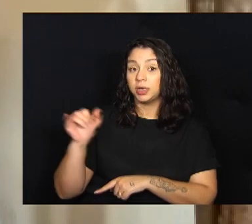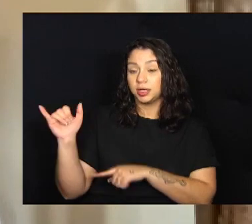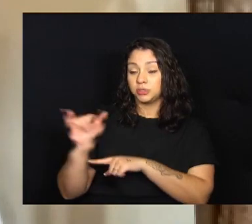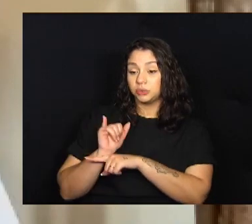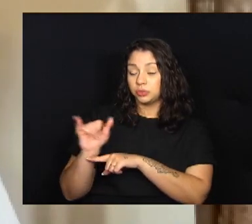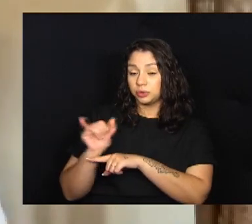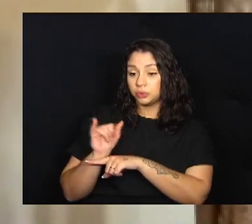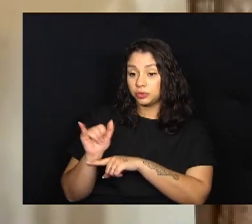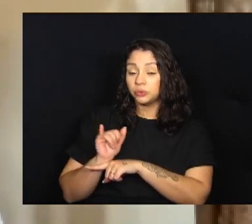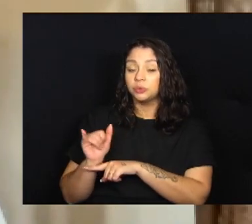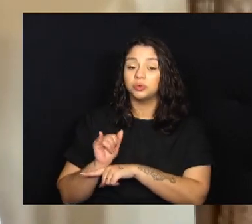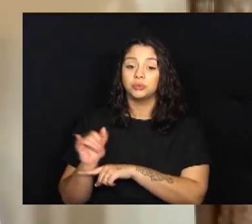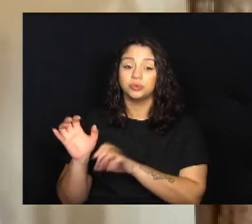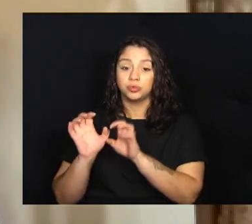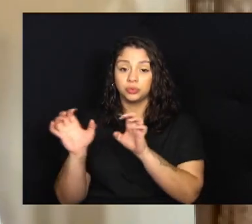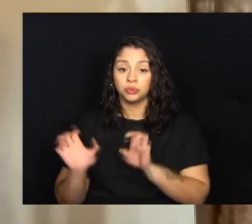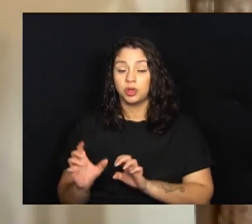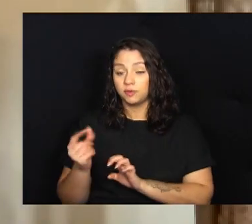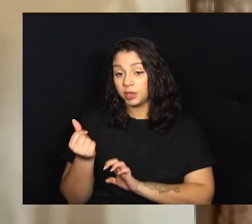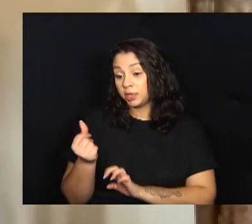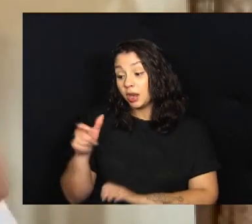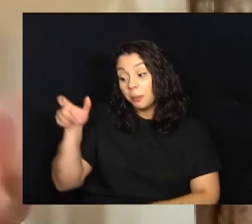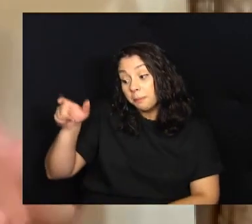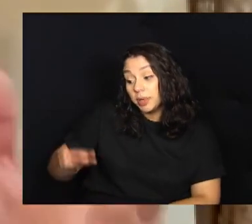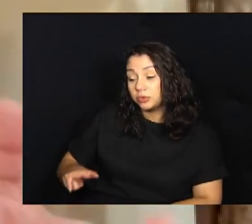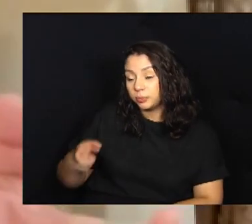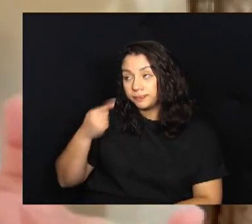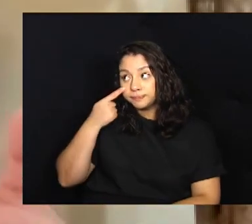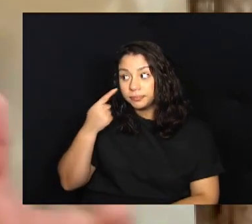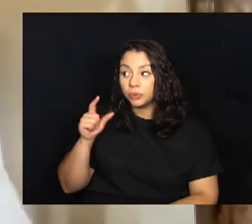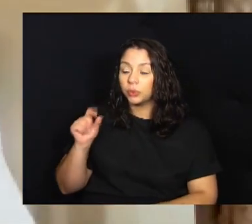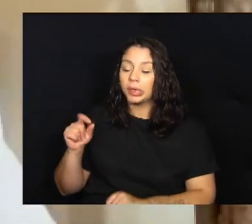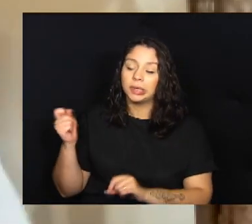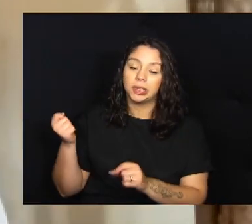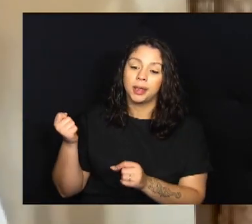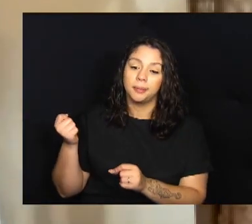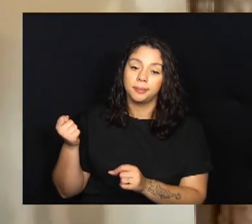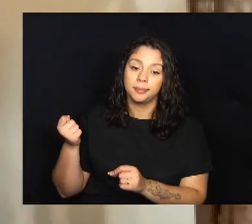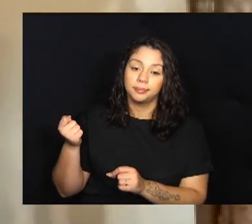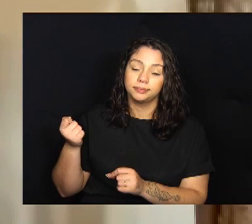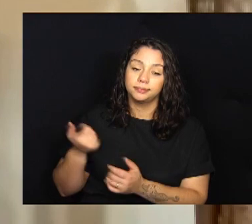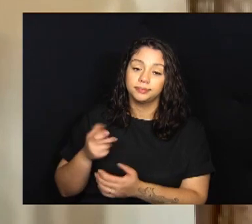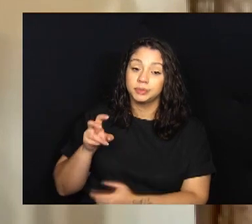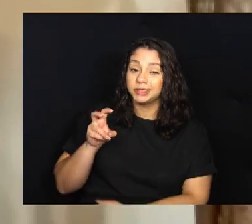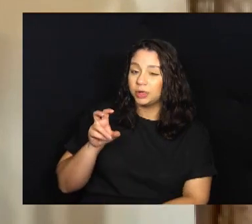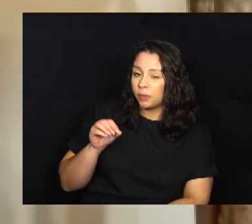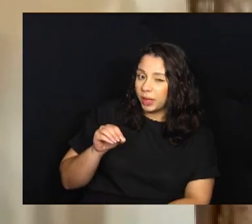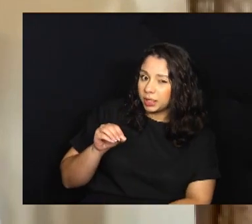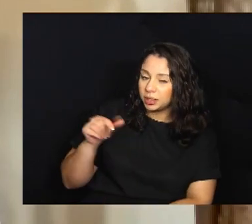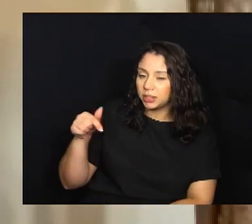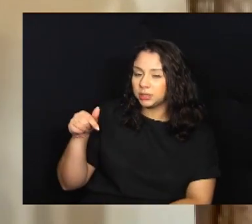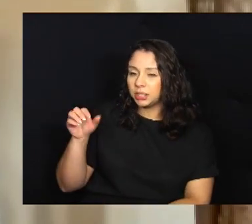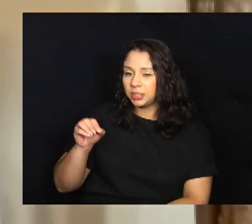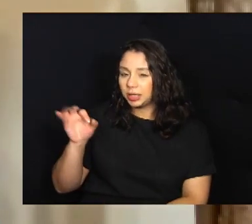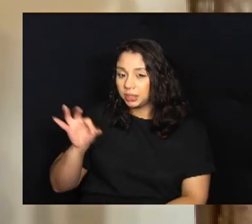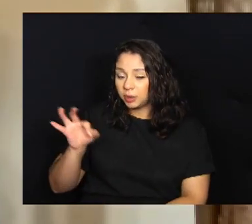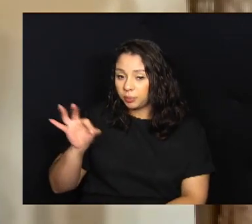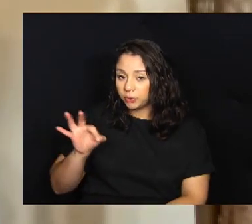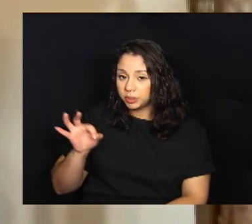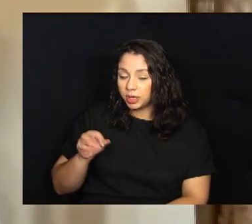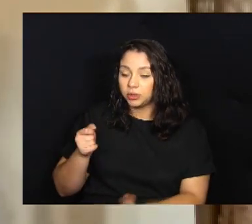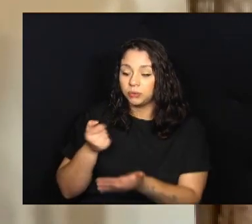financeira considera que uma pessoa ela vai consumir de 50% a 70% no máximo do que ela